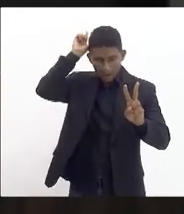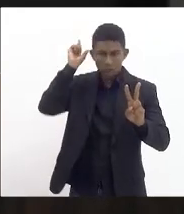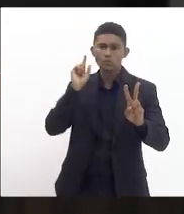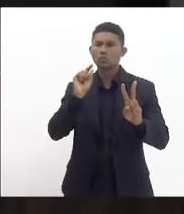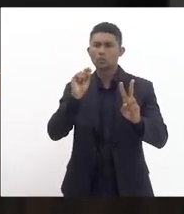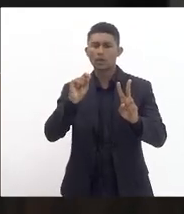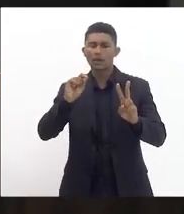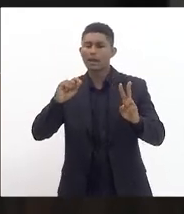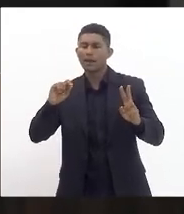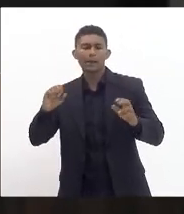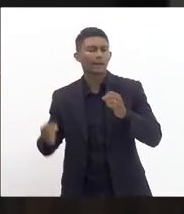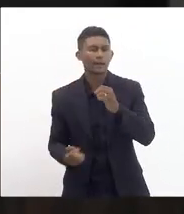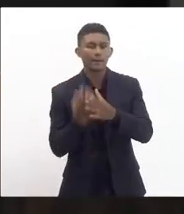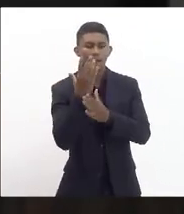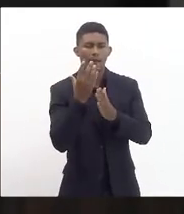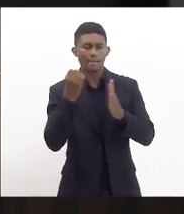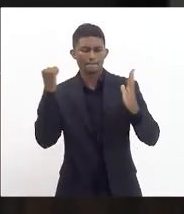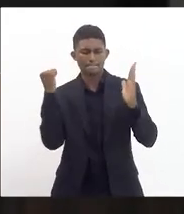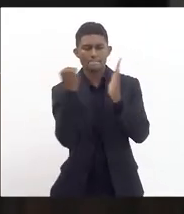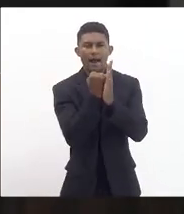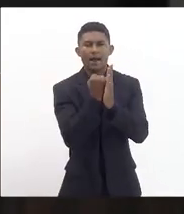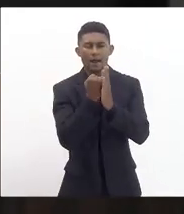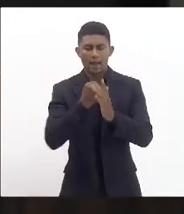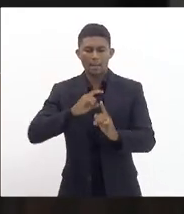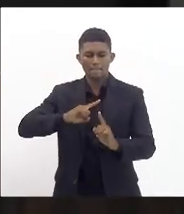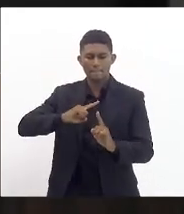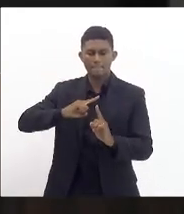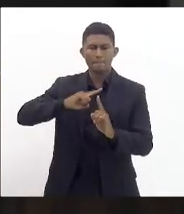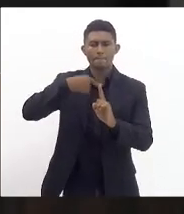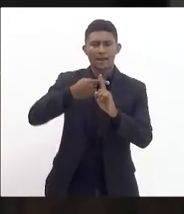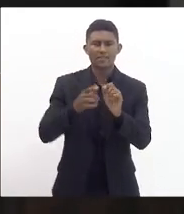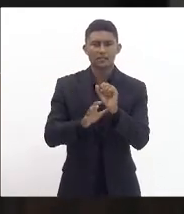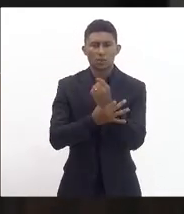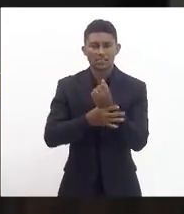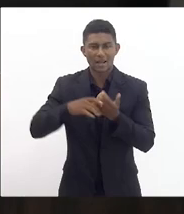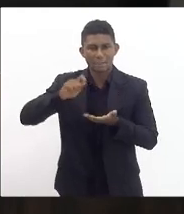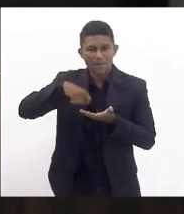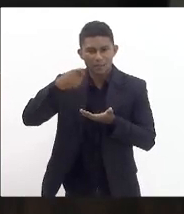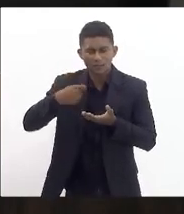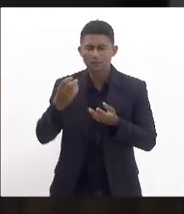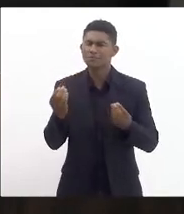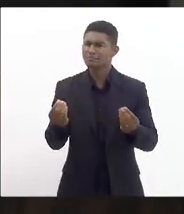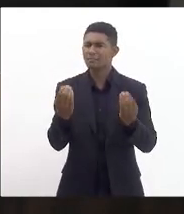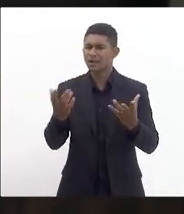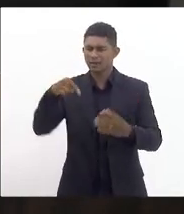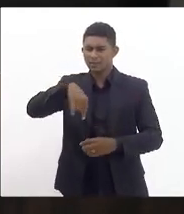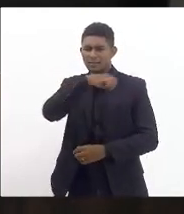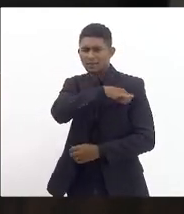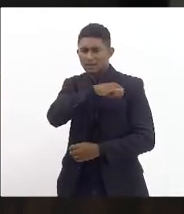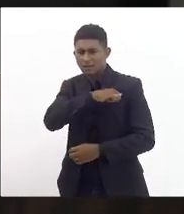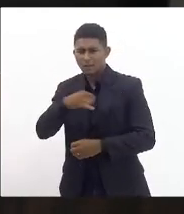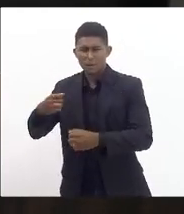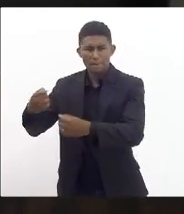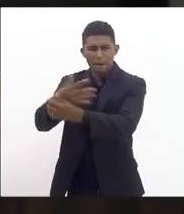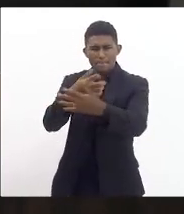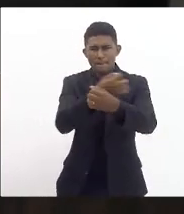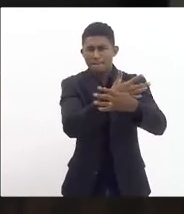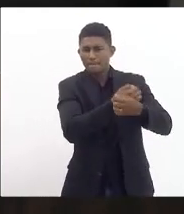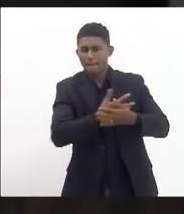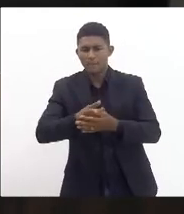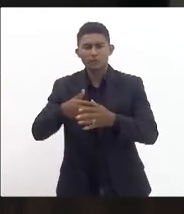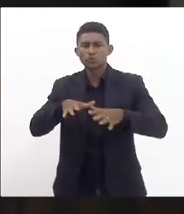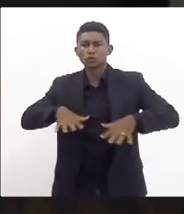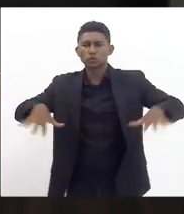Segurança Alimentar, com o intuito de incentivar os municípios do Estado do Rio de Janeiro a fortalecerem sua política de segurança alimentar e